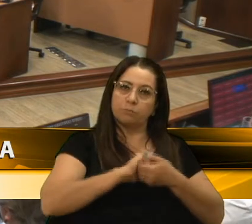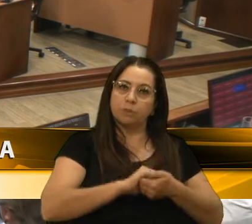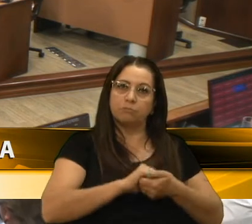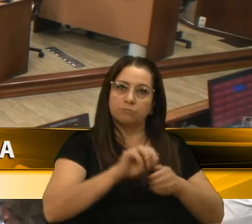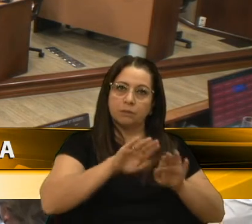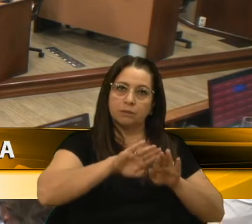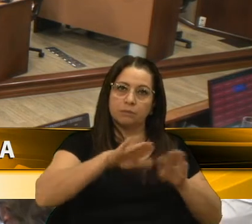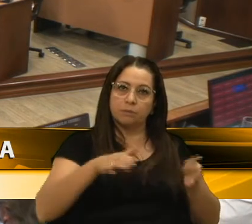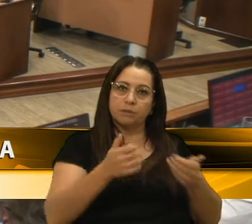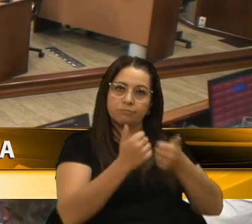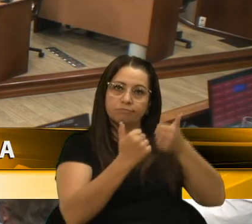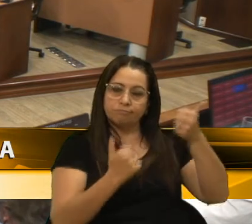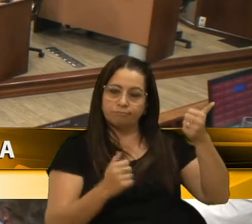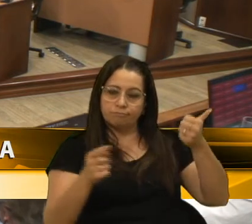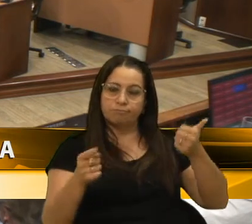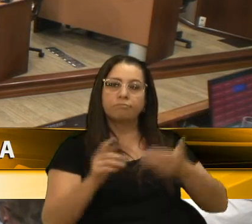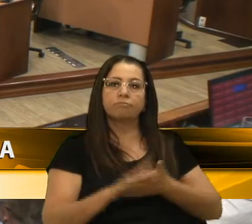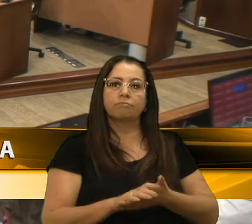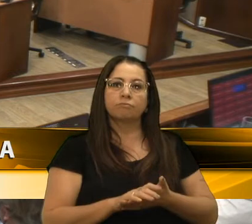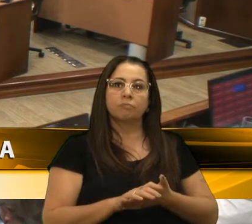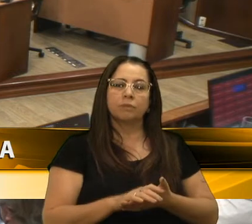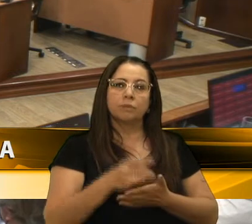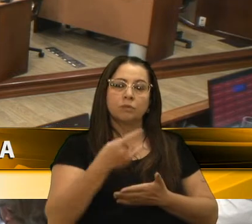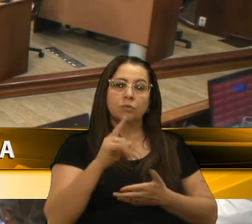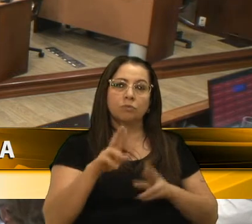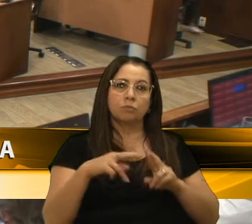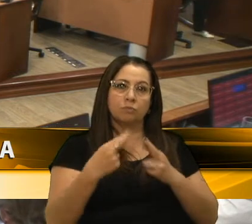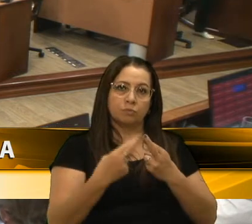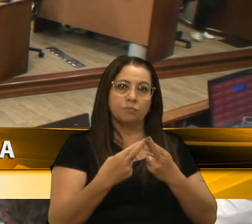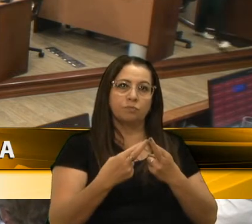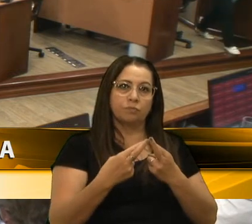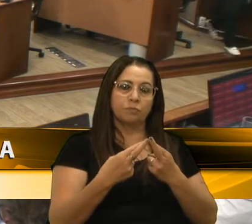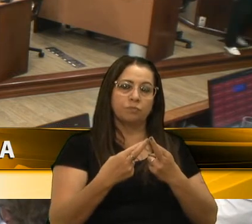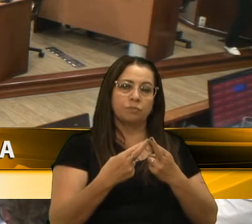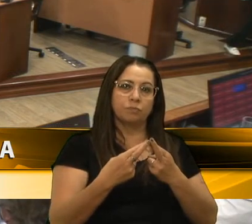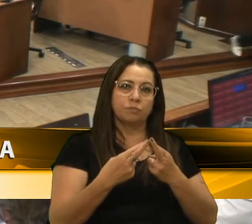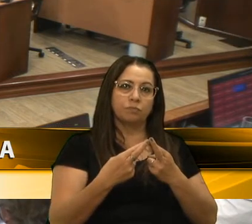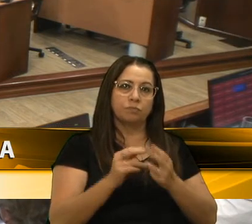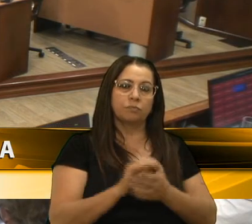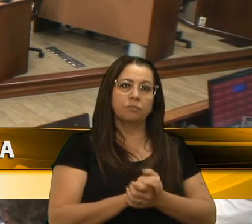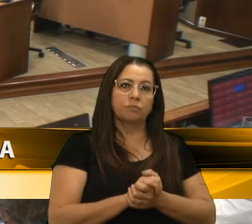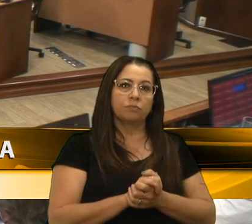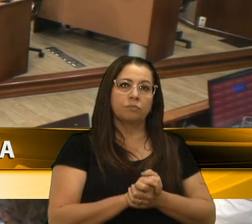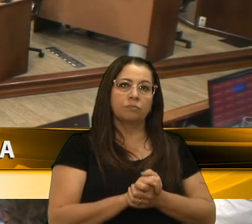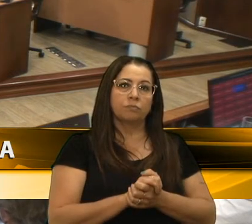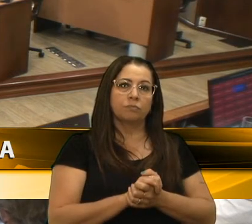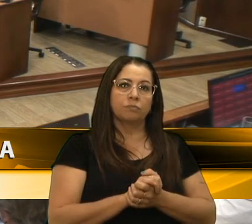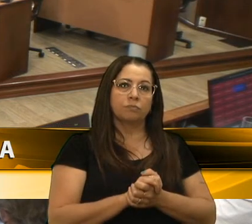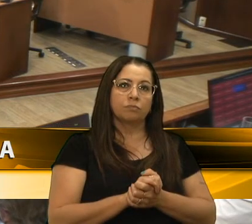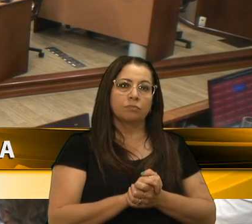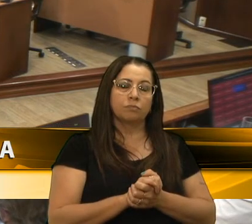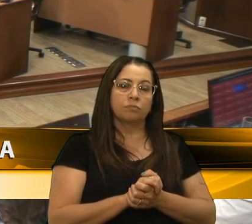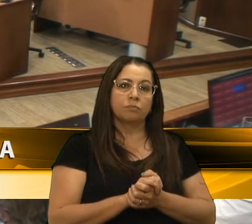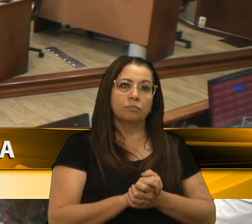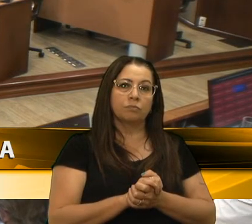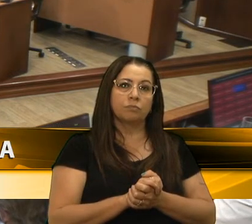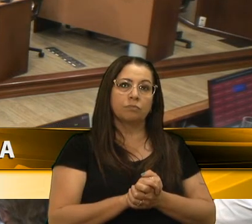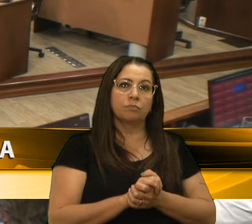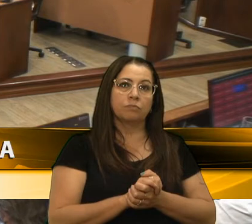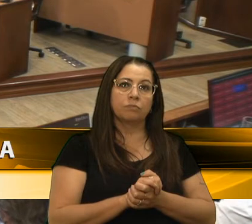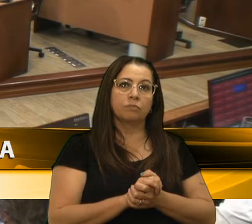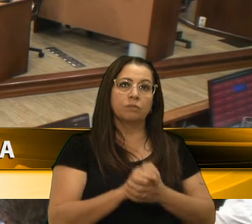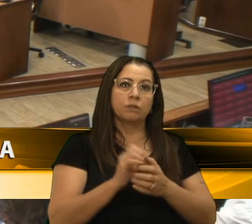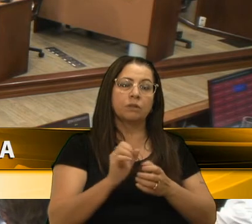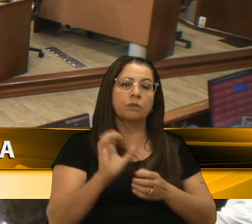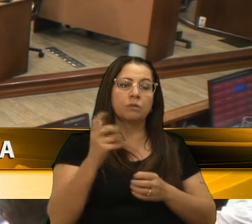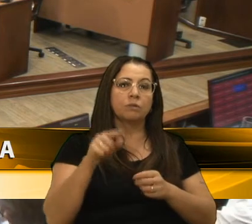diretora por esta última sessão plenária desta legislatura, acontecer no